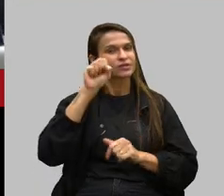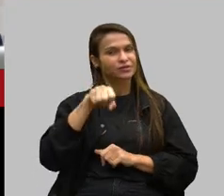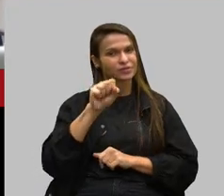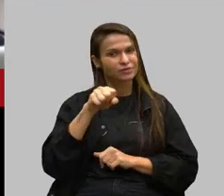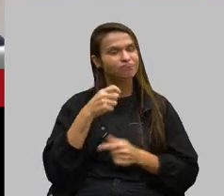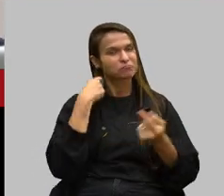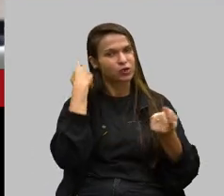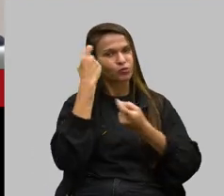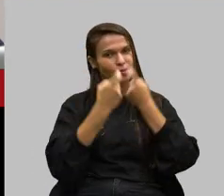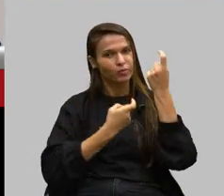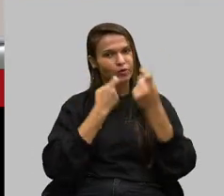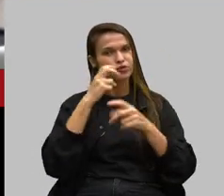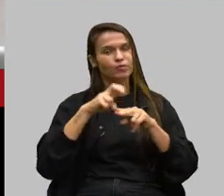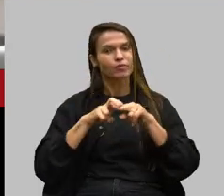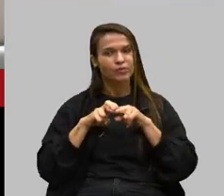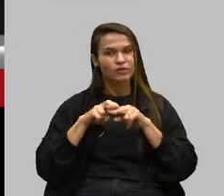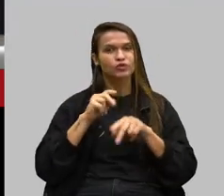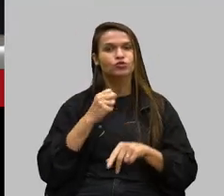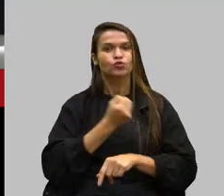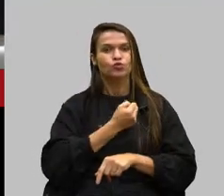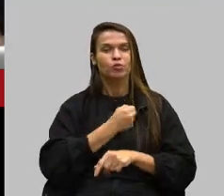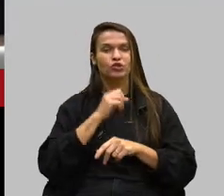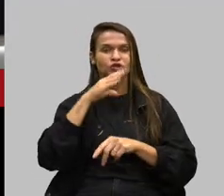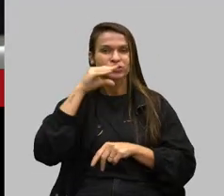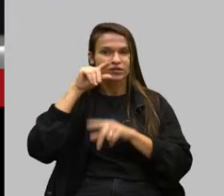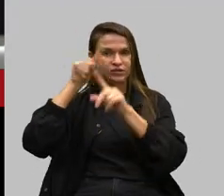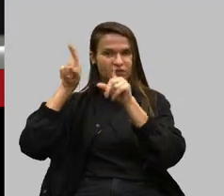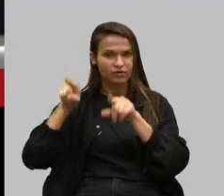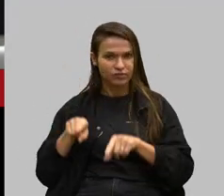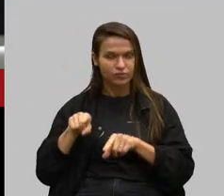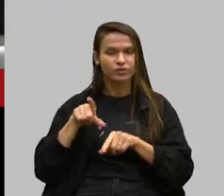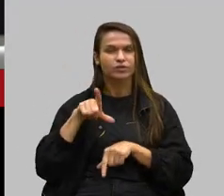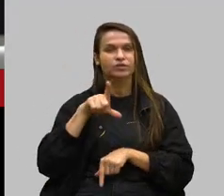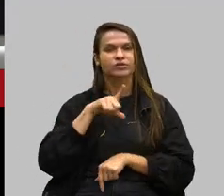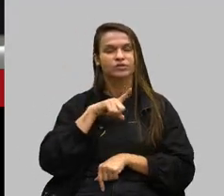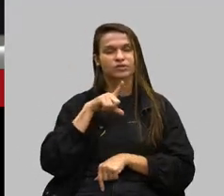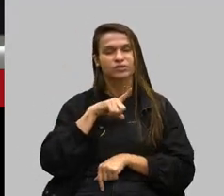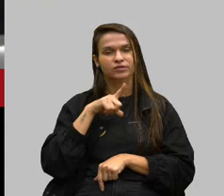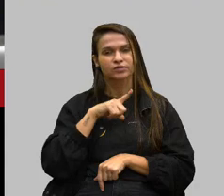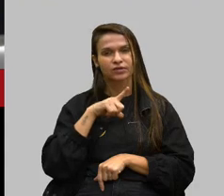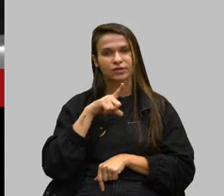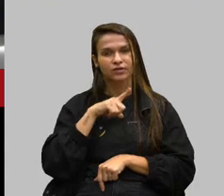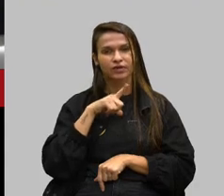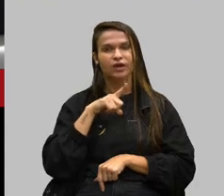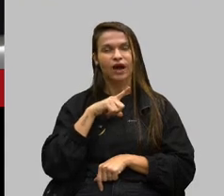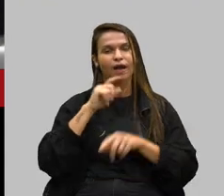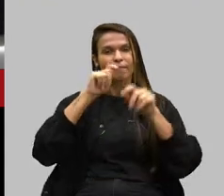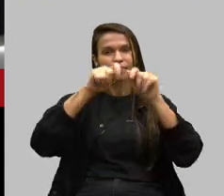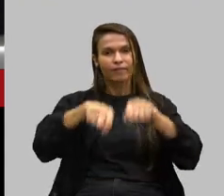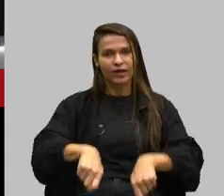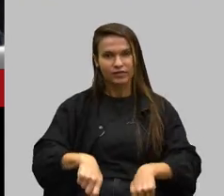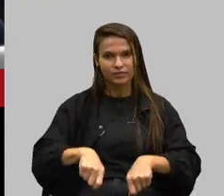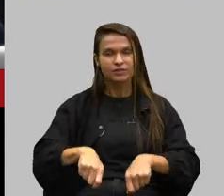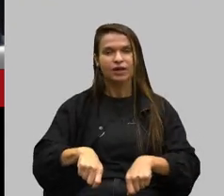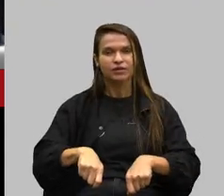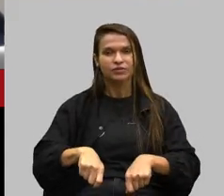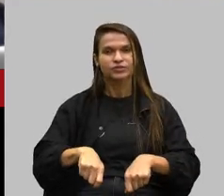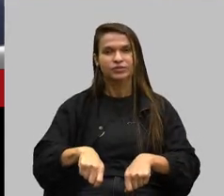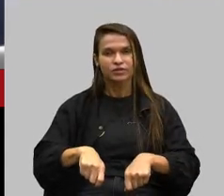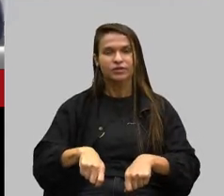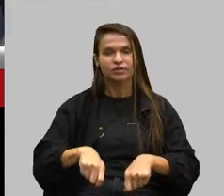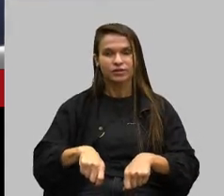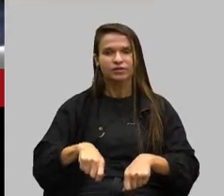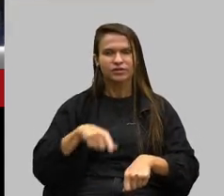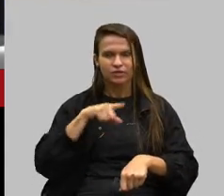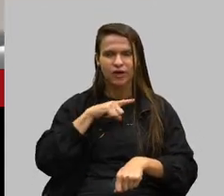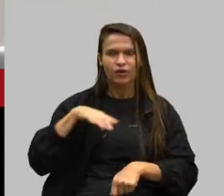preocupante porque o número de servidores que são que tem a a capacidade ou que tem a que estão na